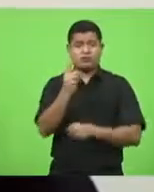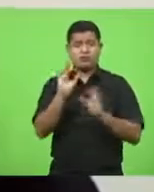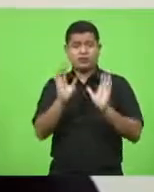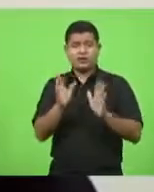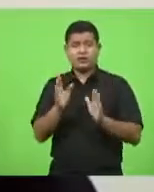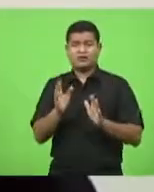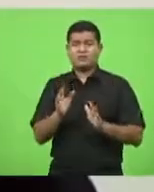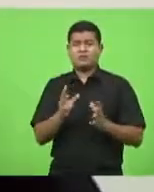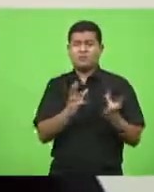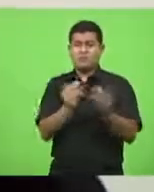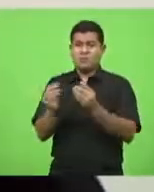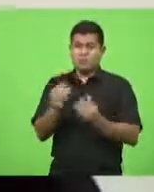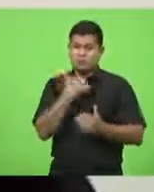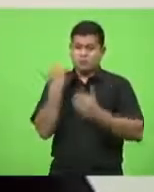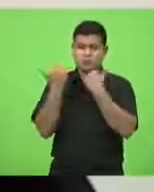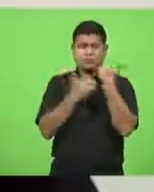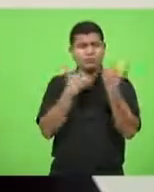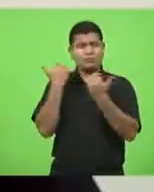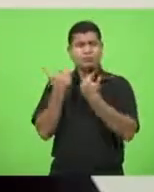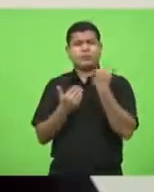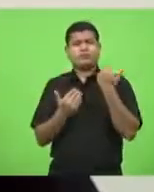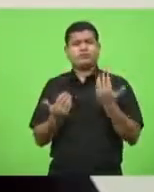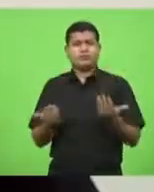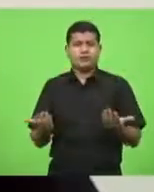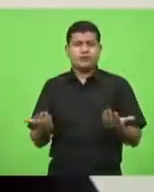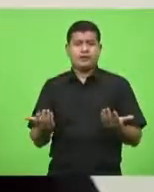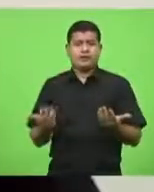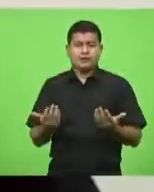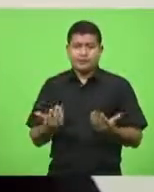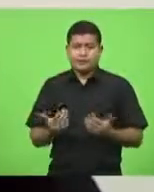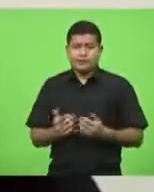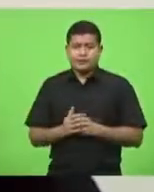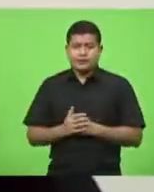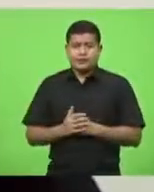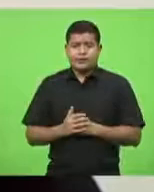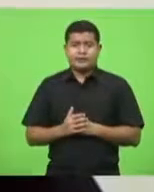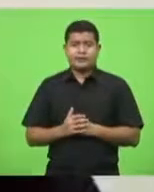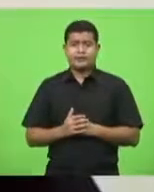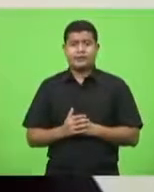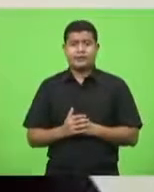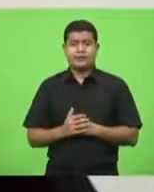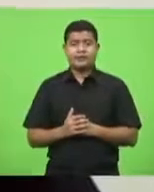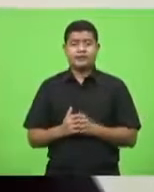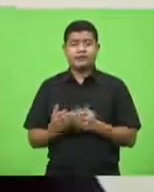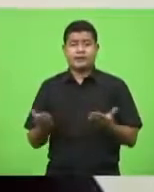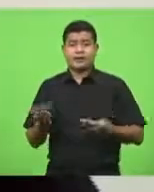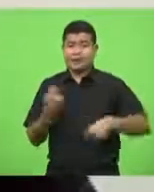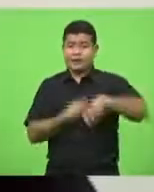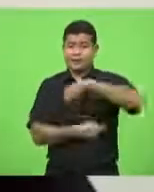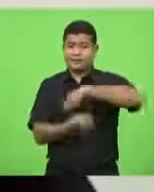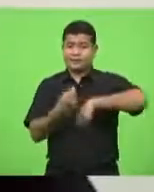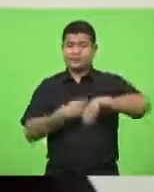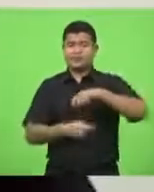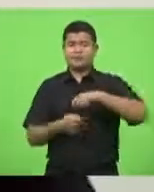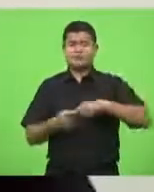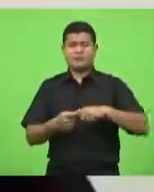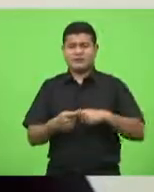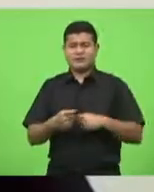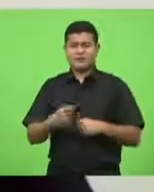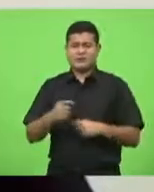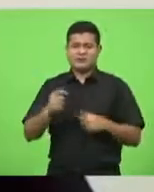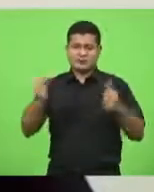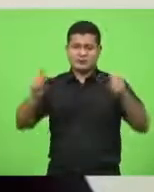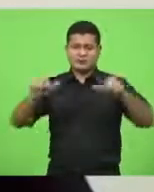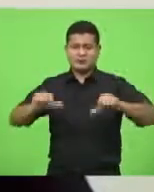de casos e mortes provocados pela doença e com a economia em frangalhos.